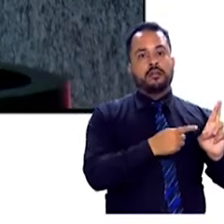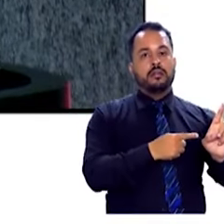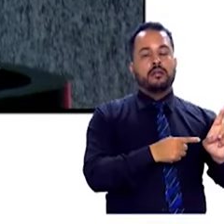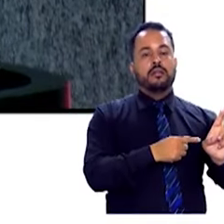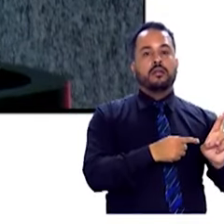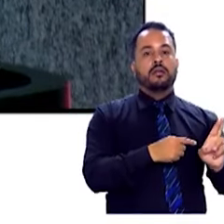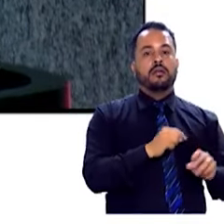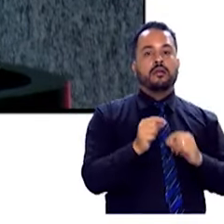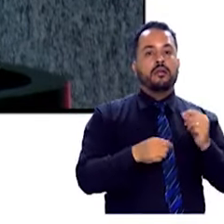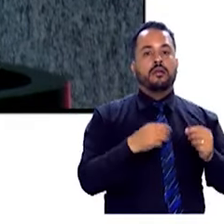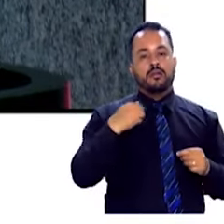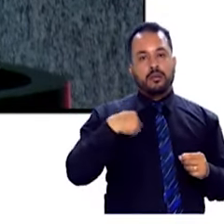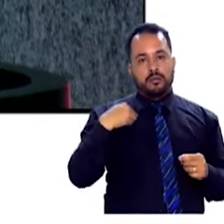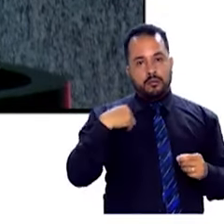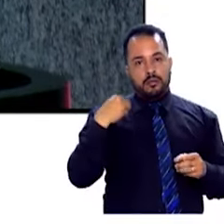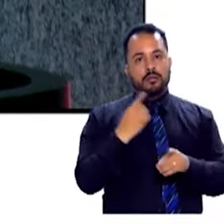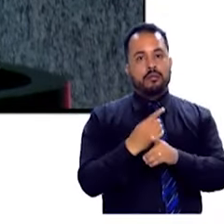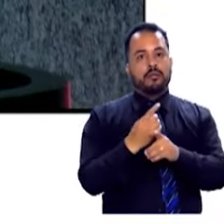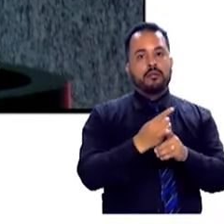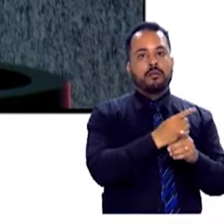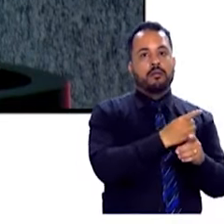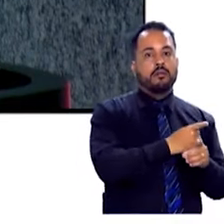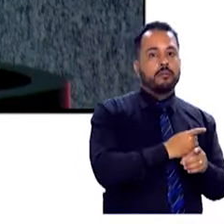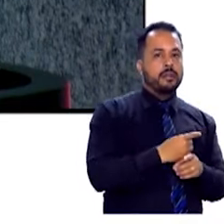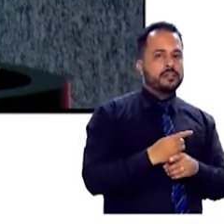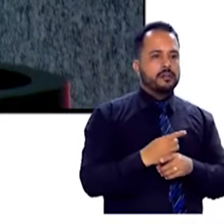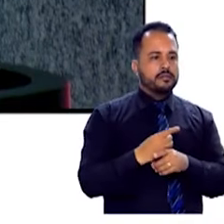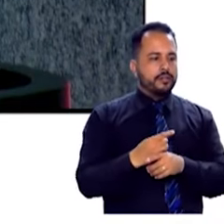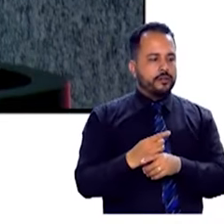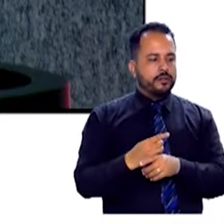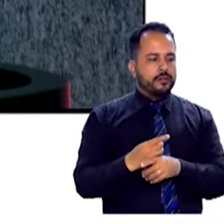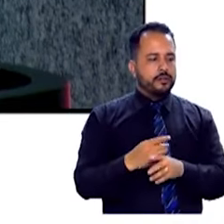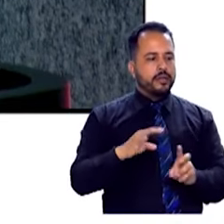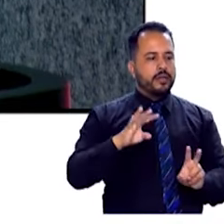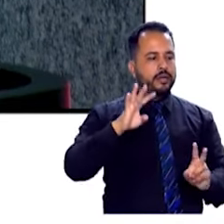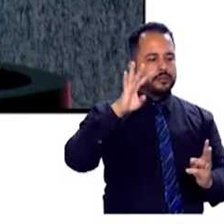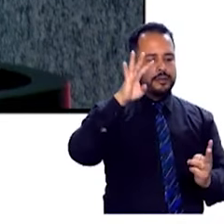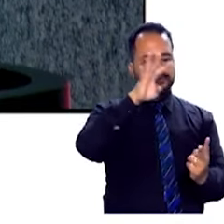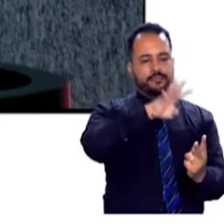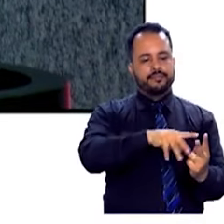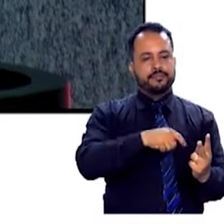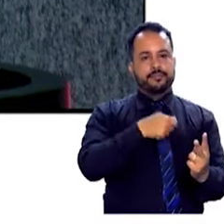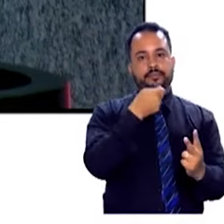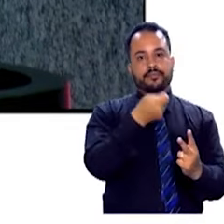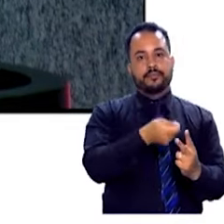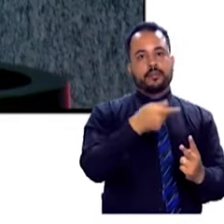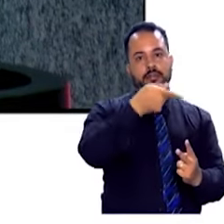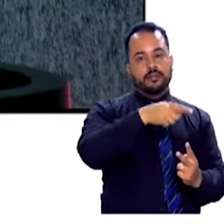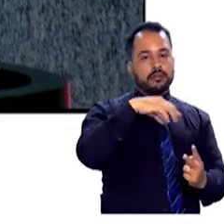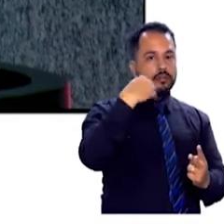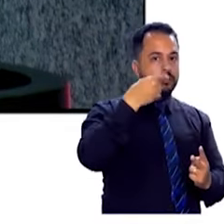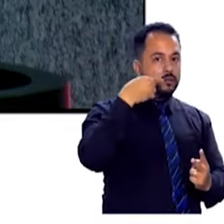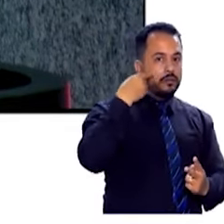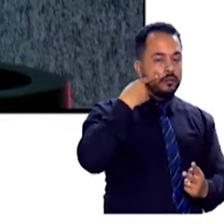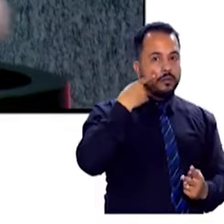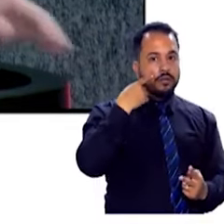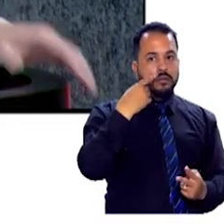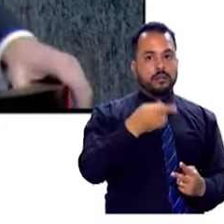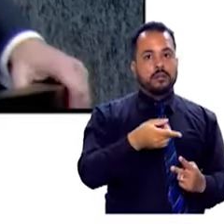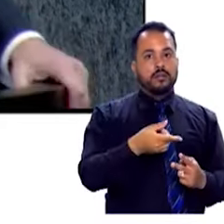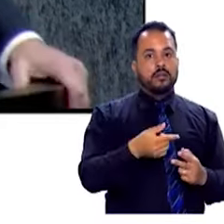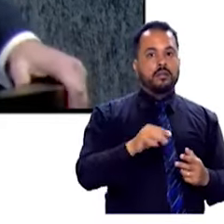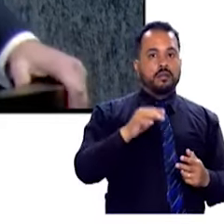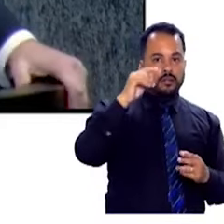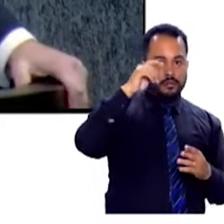eram os problemas do caso a partir das petições dos Advogados Então o que vincula no de sistema de precedentes